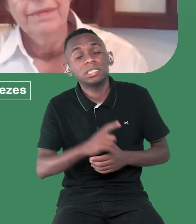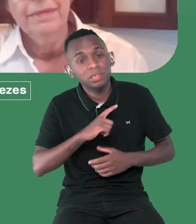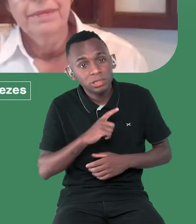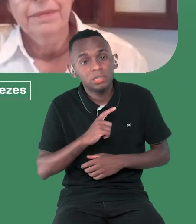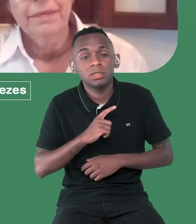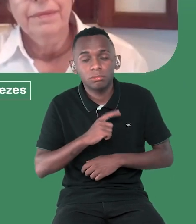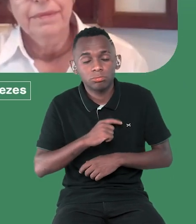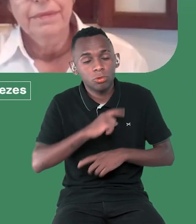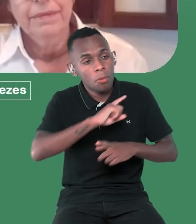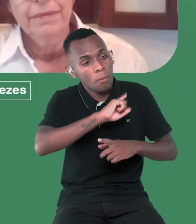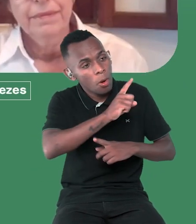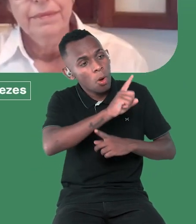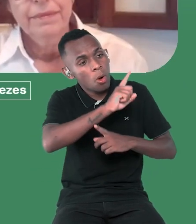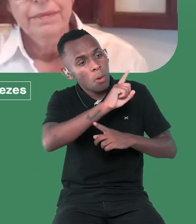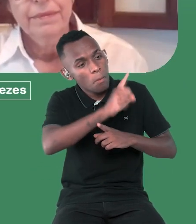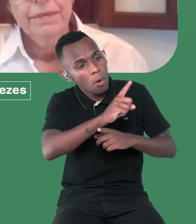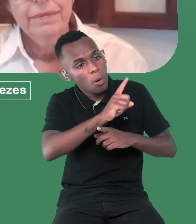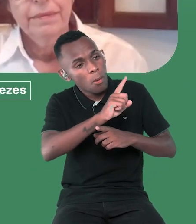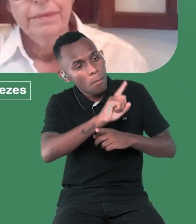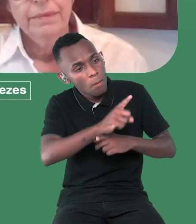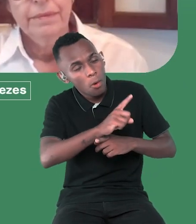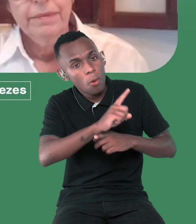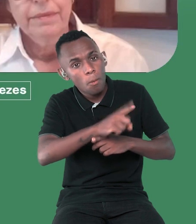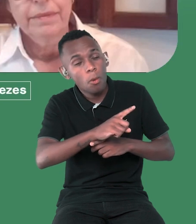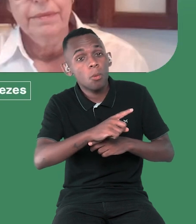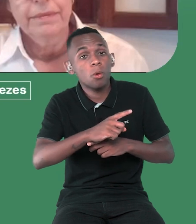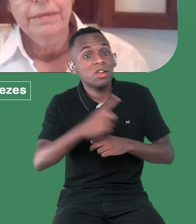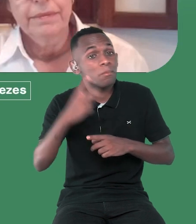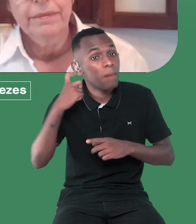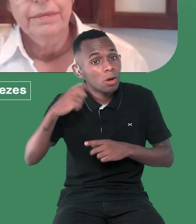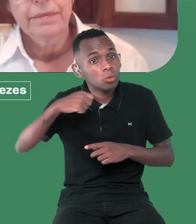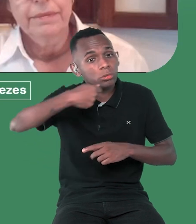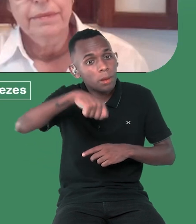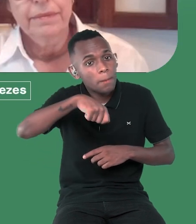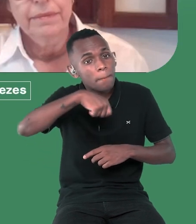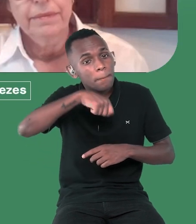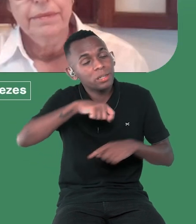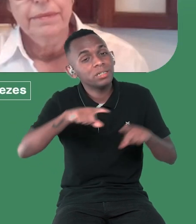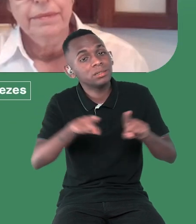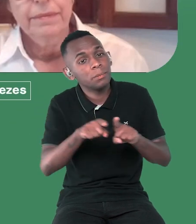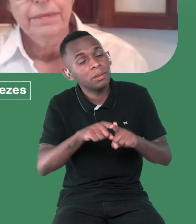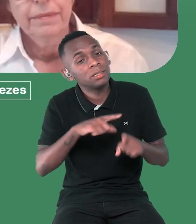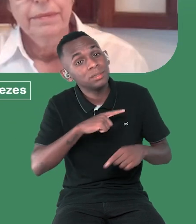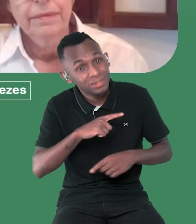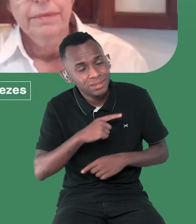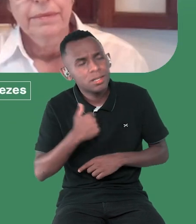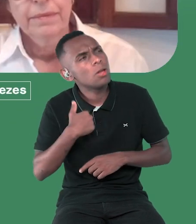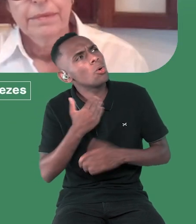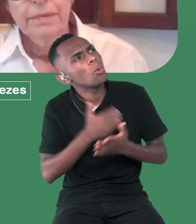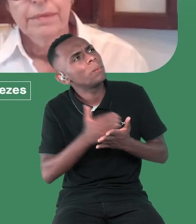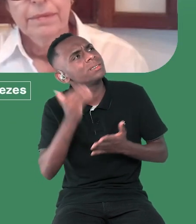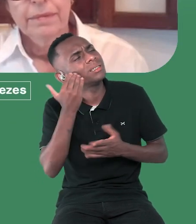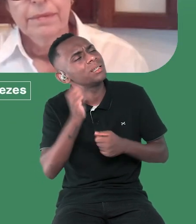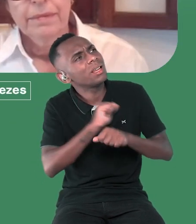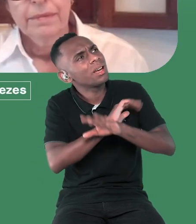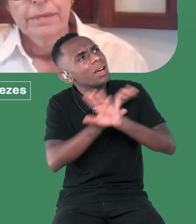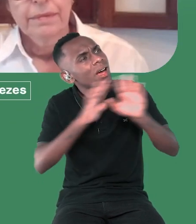badaladas. Então, eu ia até 12 badaladas. E aí eu comecei a ter a noção de horas também por